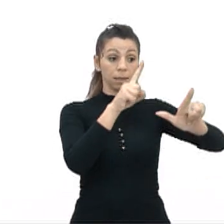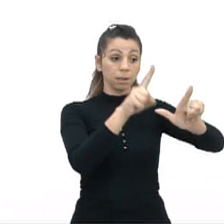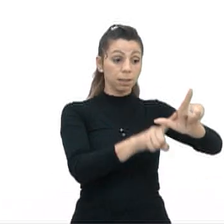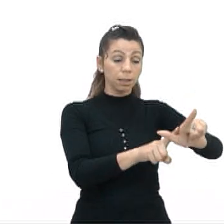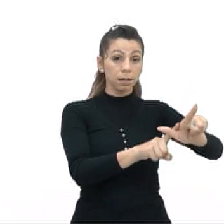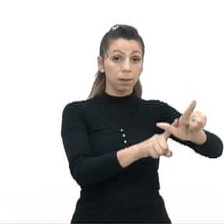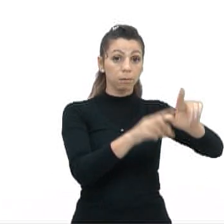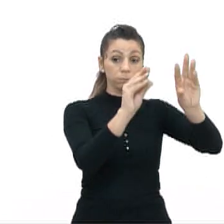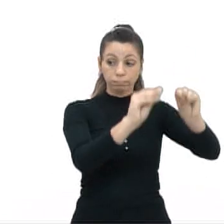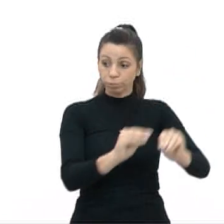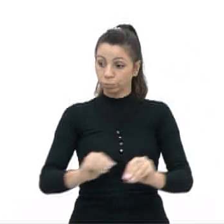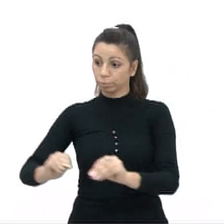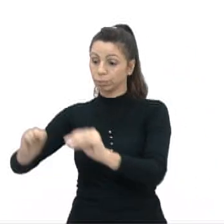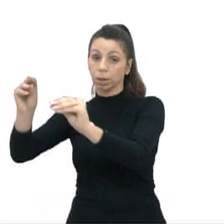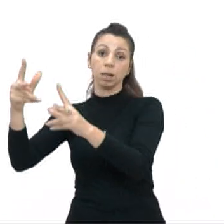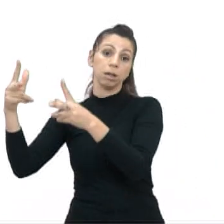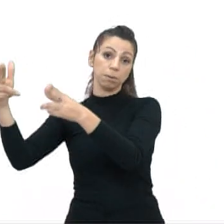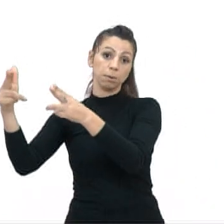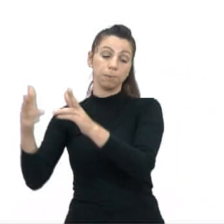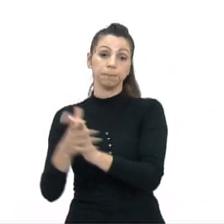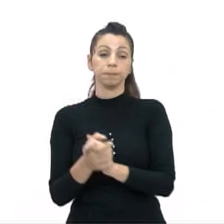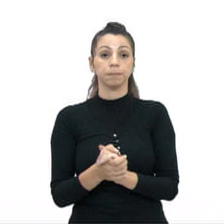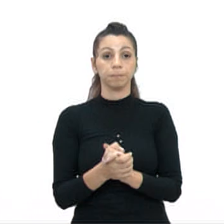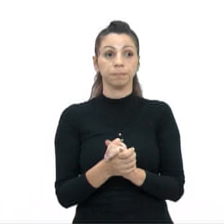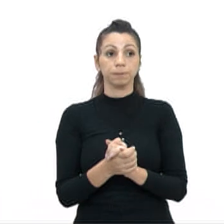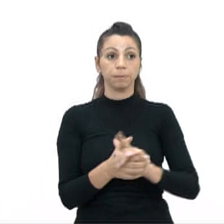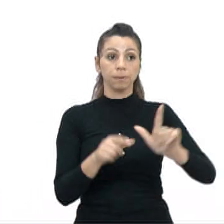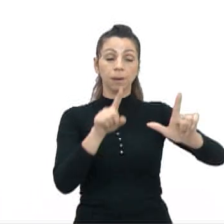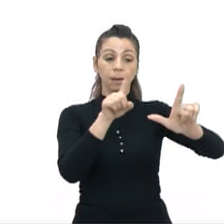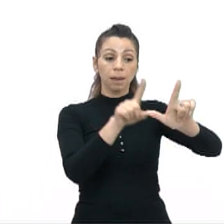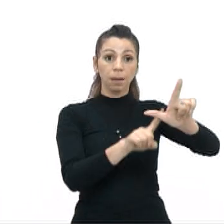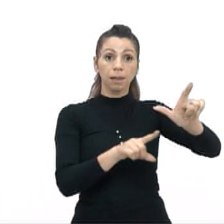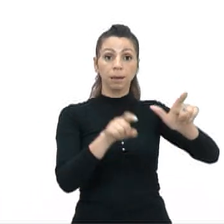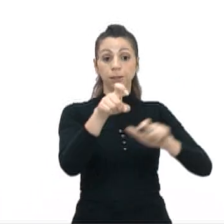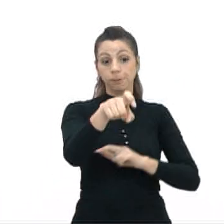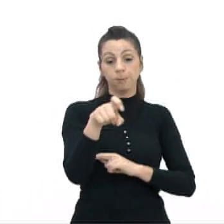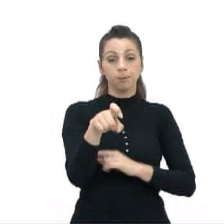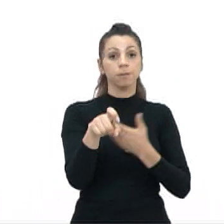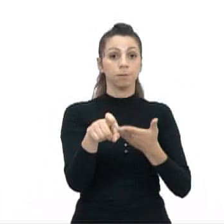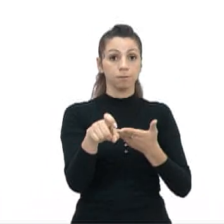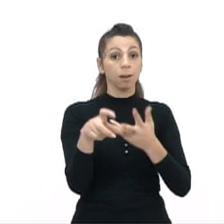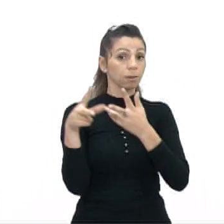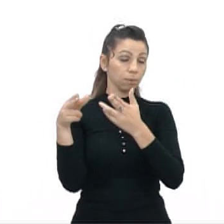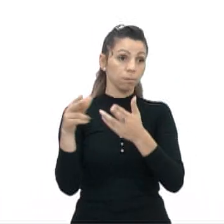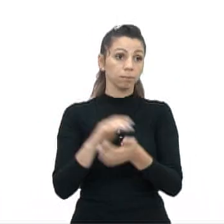desses monômios é a mesma? Sim, a parte literal é x.